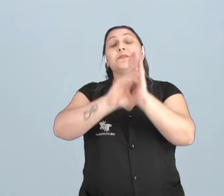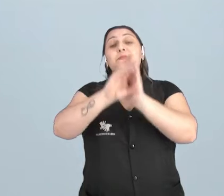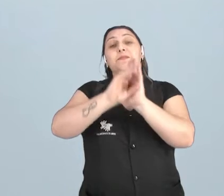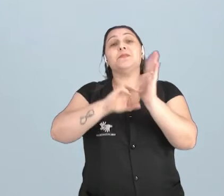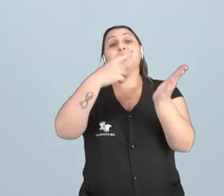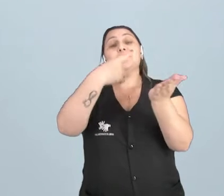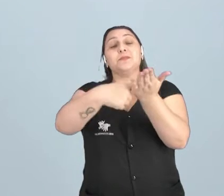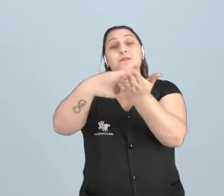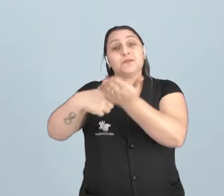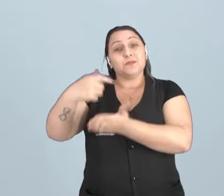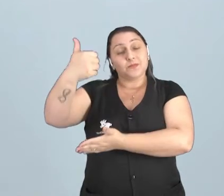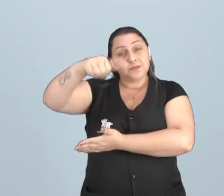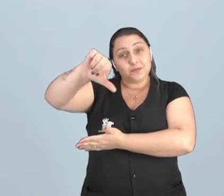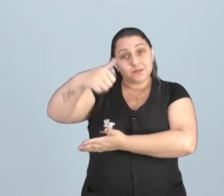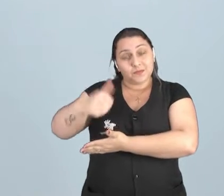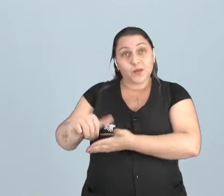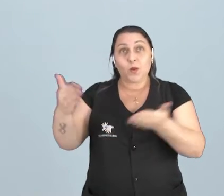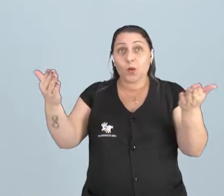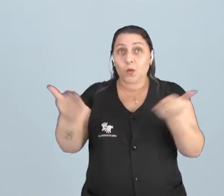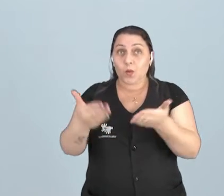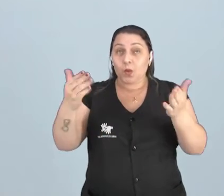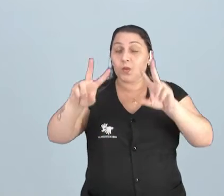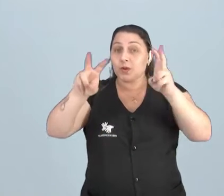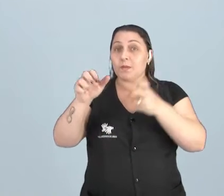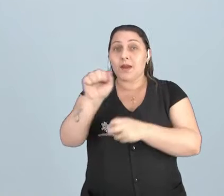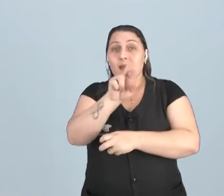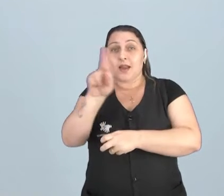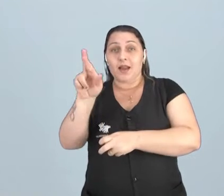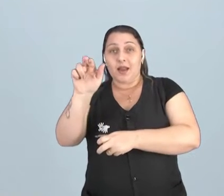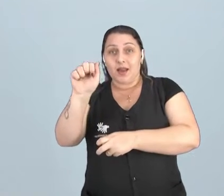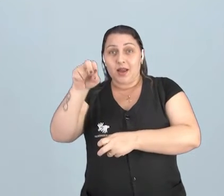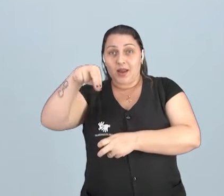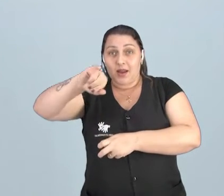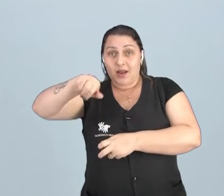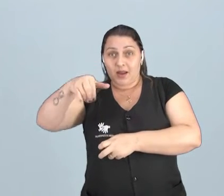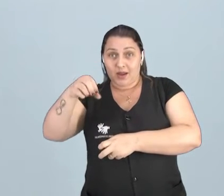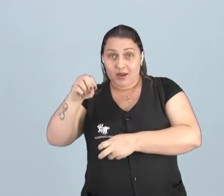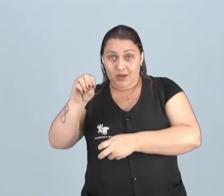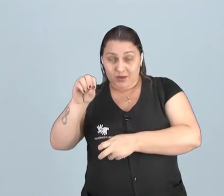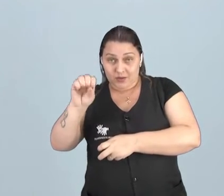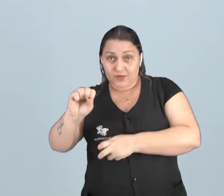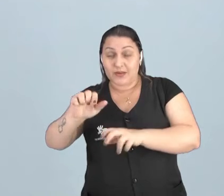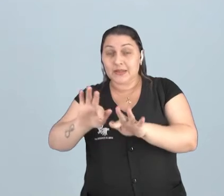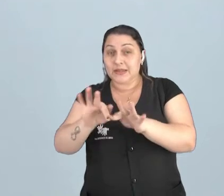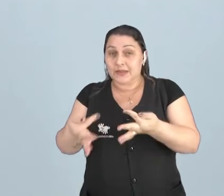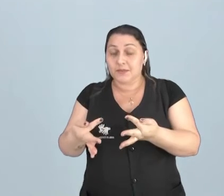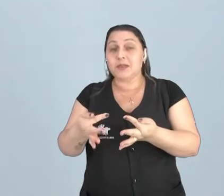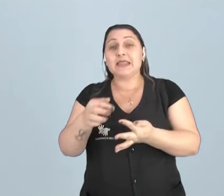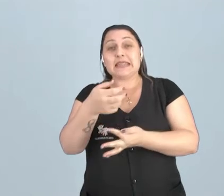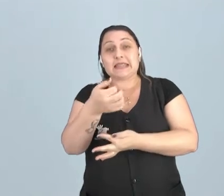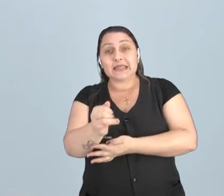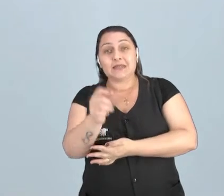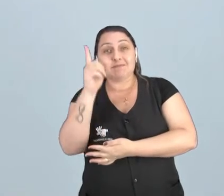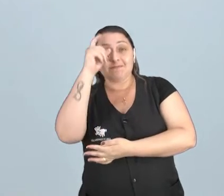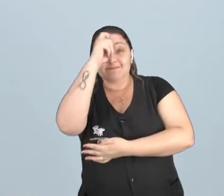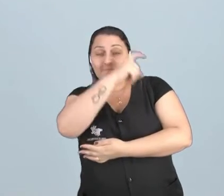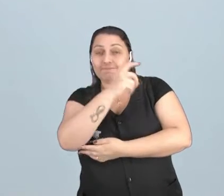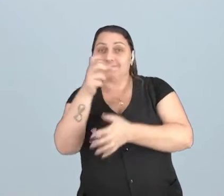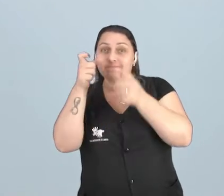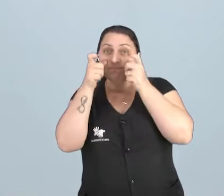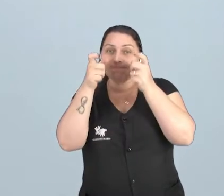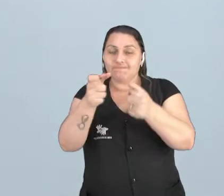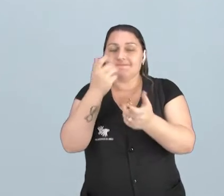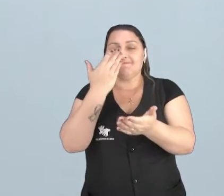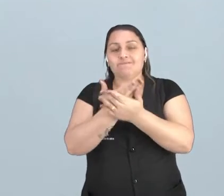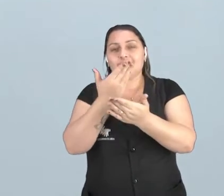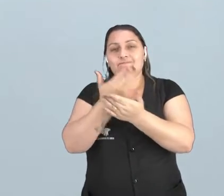abordar o tema referente, tá, a arranjo simples, ok, pessoal? Nesse caso aí, então, se você tinha dificuldade, presta bem atenção nessa